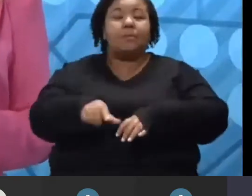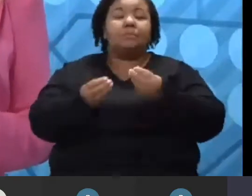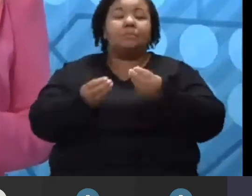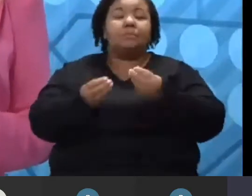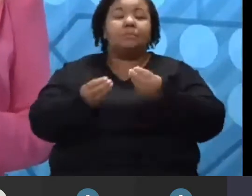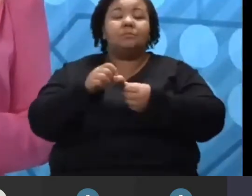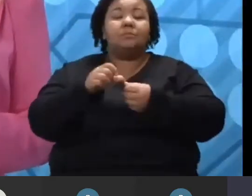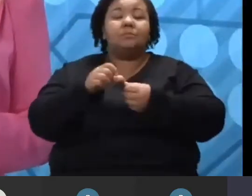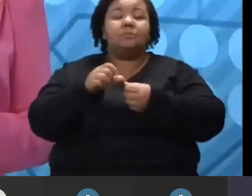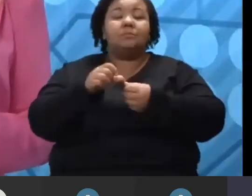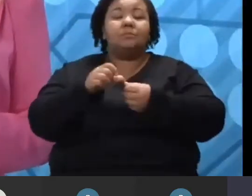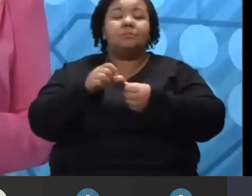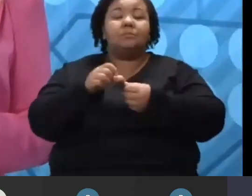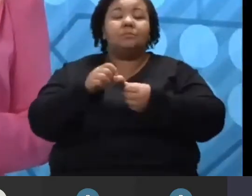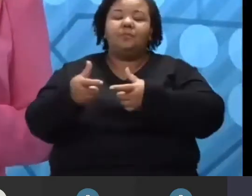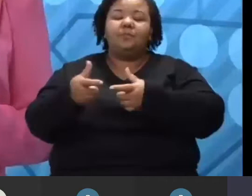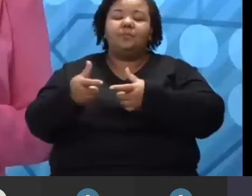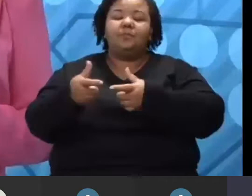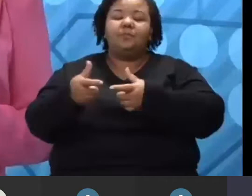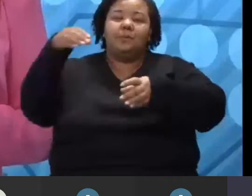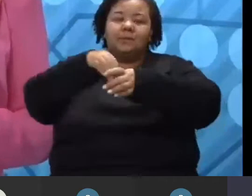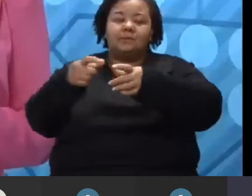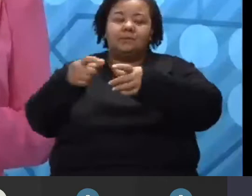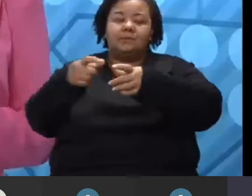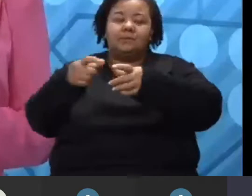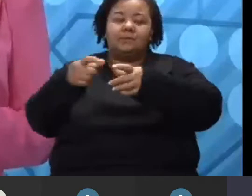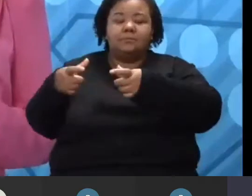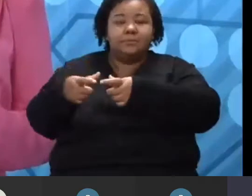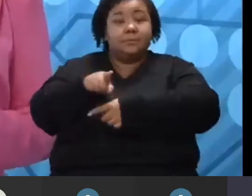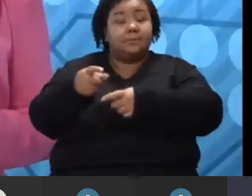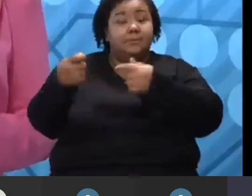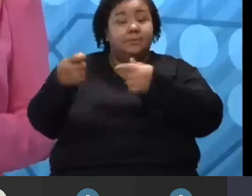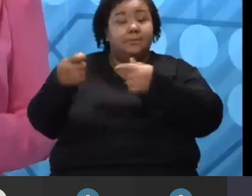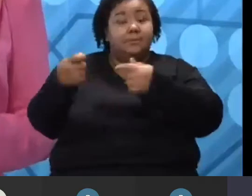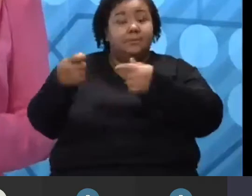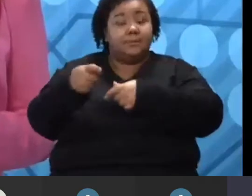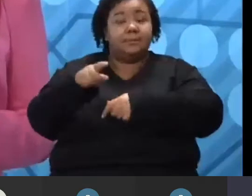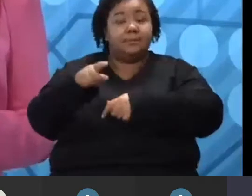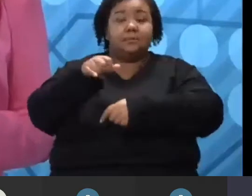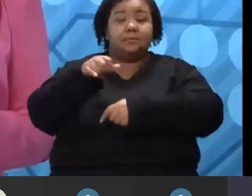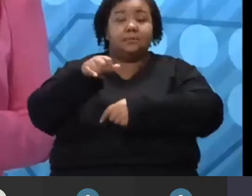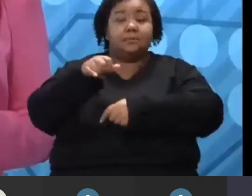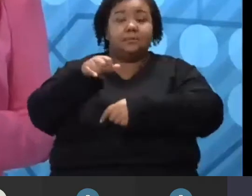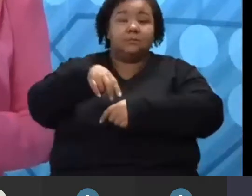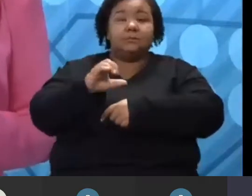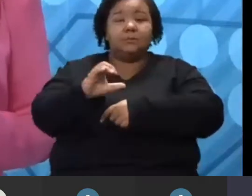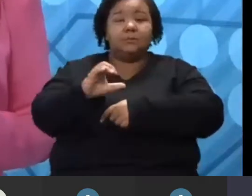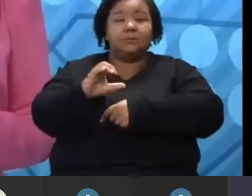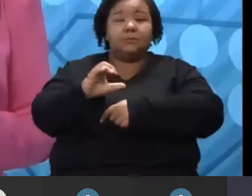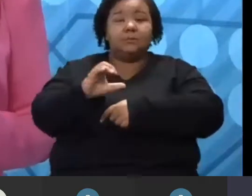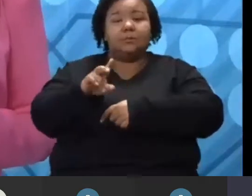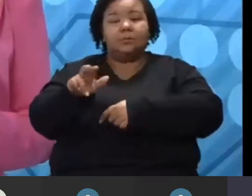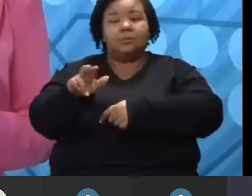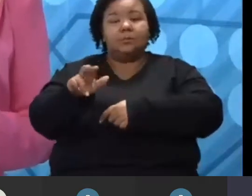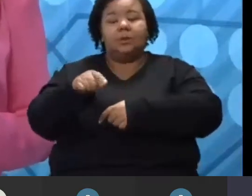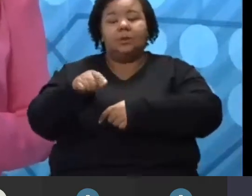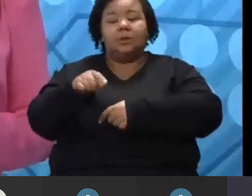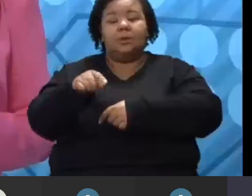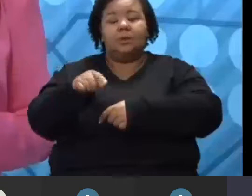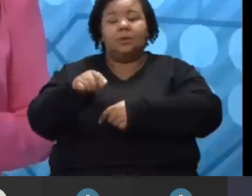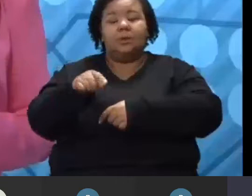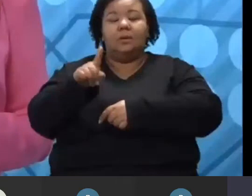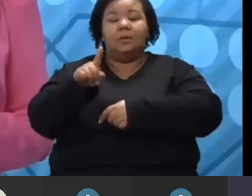esse micro-organismo cresça no meio de cultura. Por quê? Porque você precisa inocular, você precisa semear esse micro-organismo a fim de